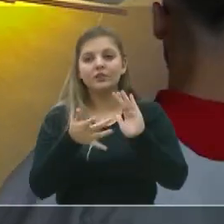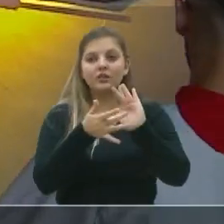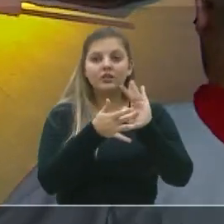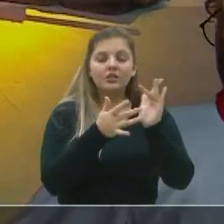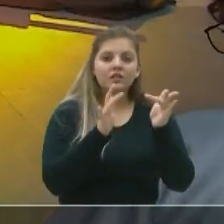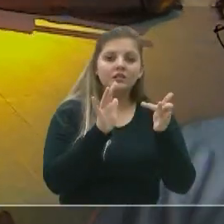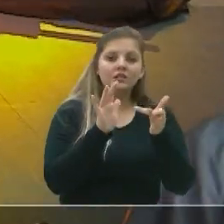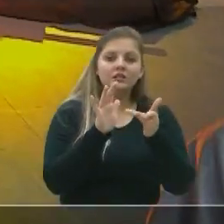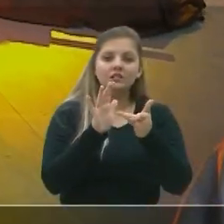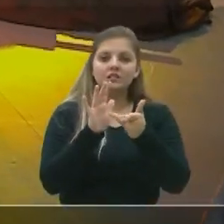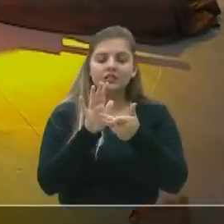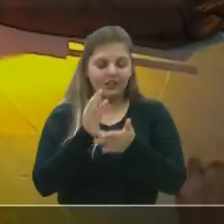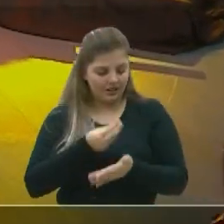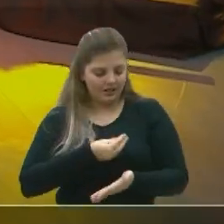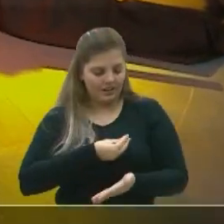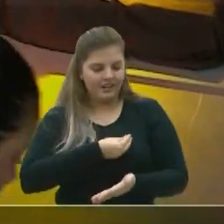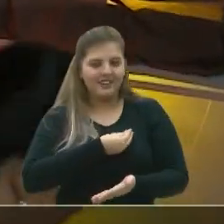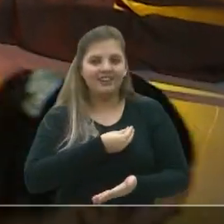Jesus está